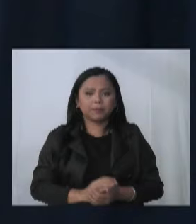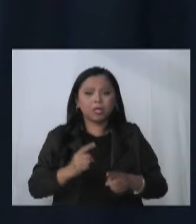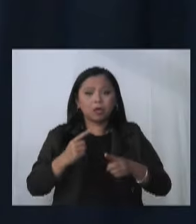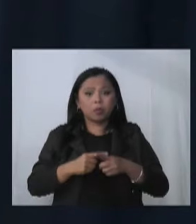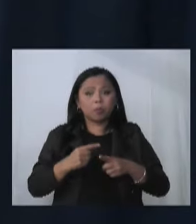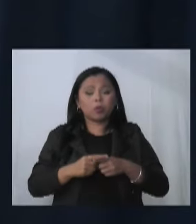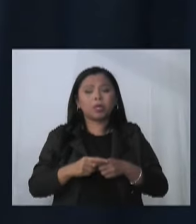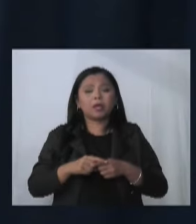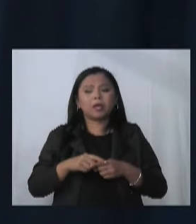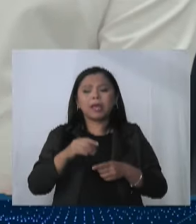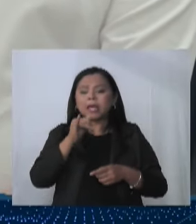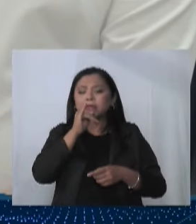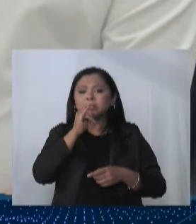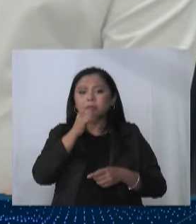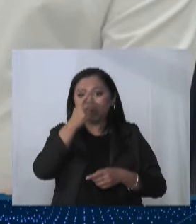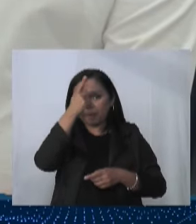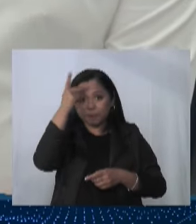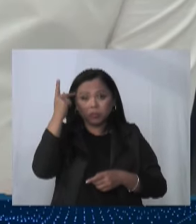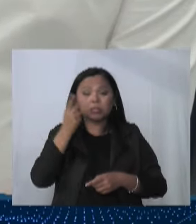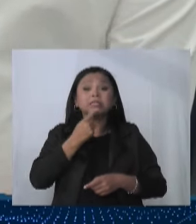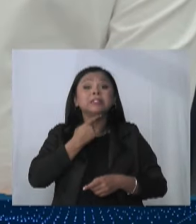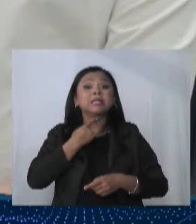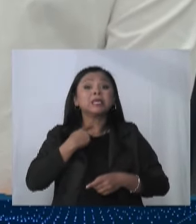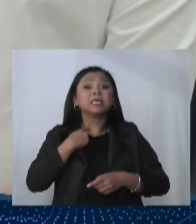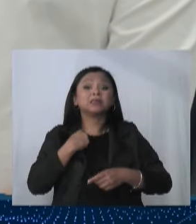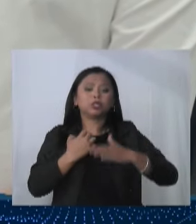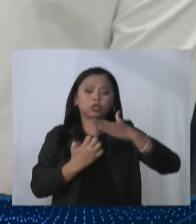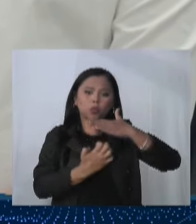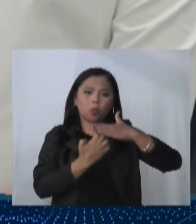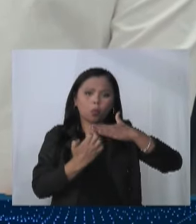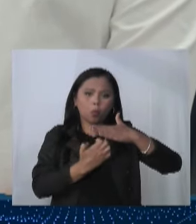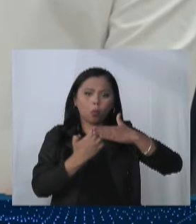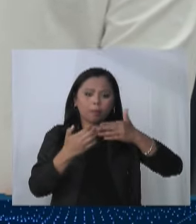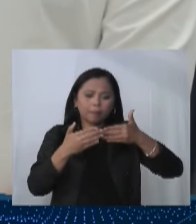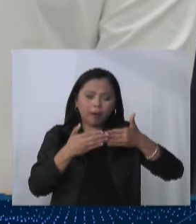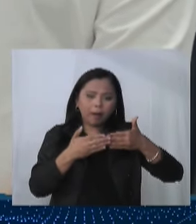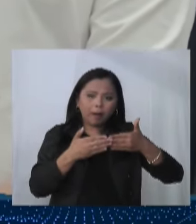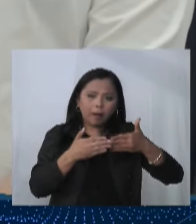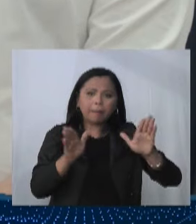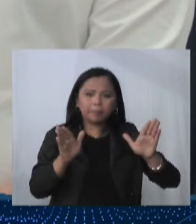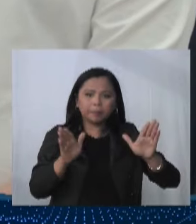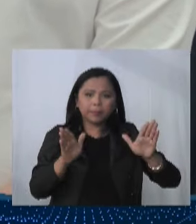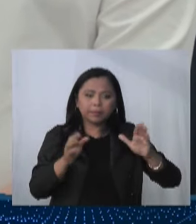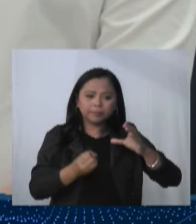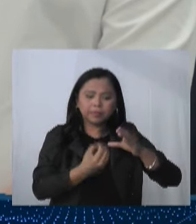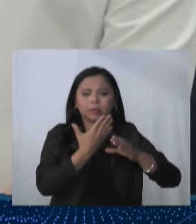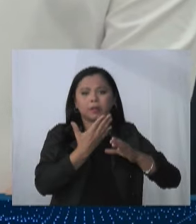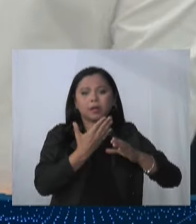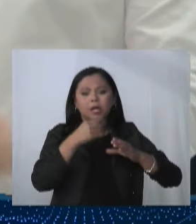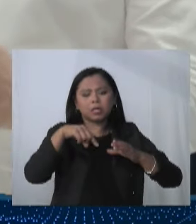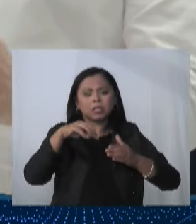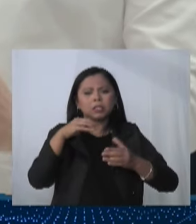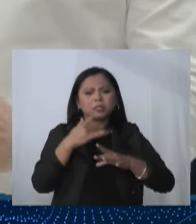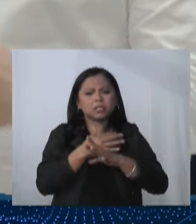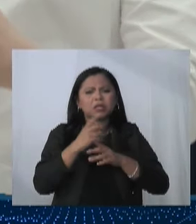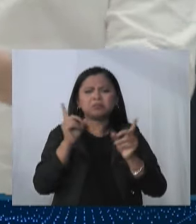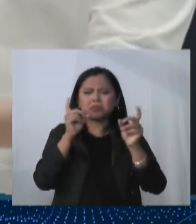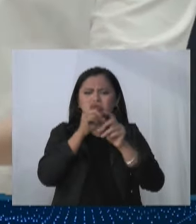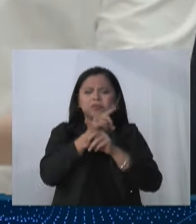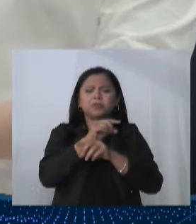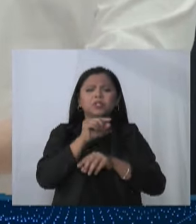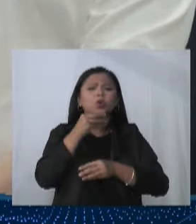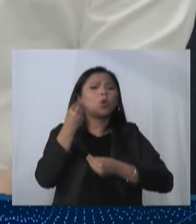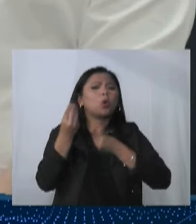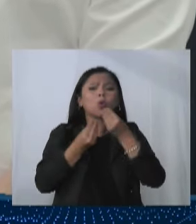você abrir uma empresa na cidade, é muito difícil. Como é que você vai fazer para que a gente possa